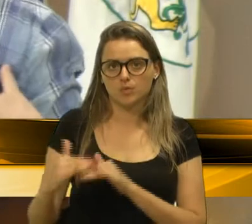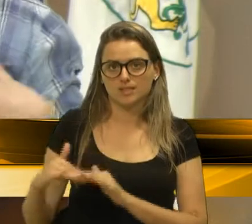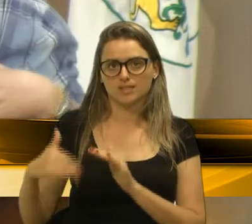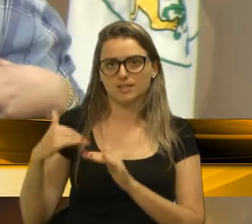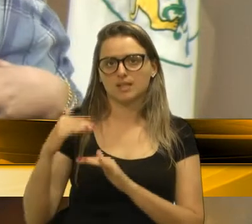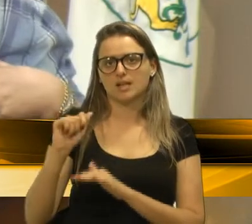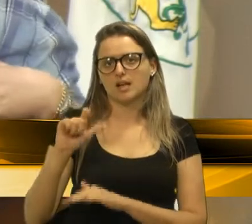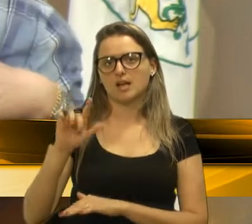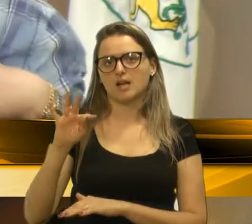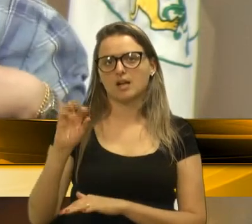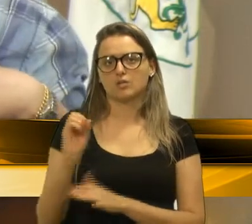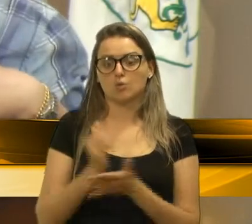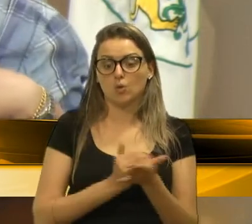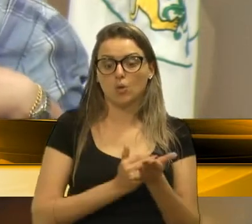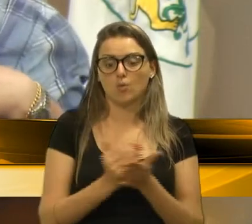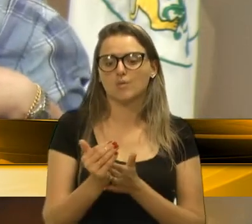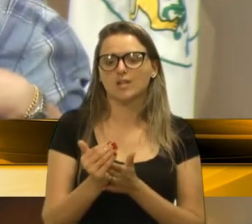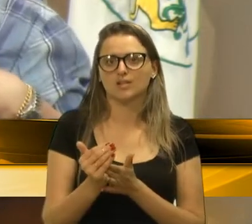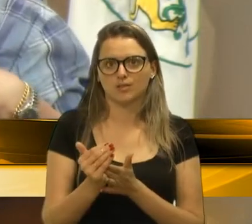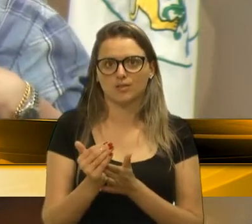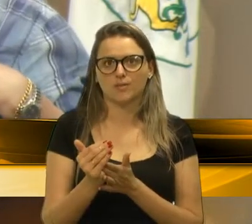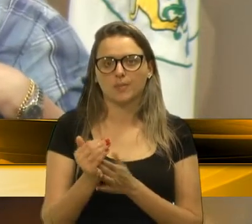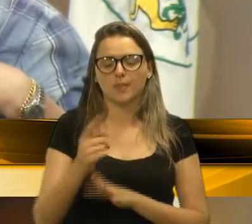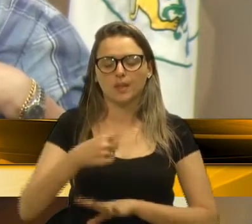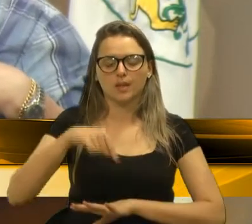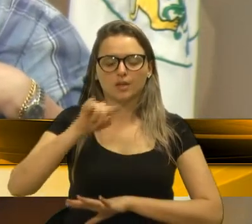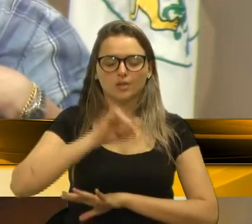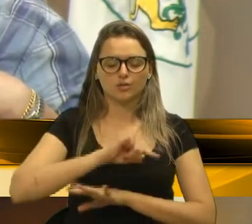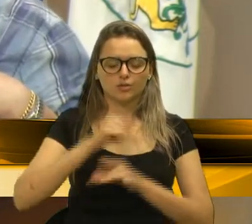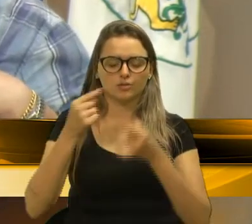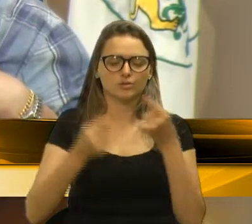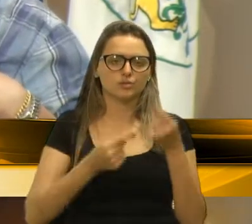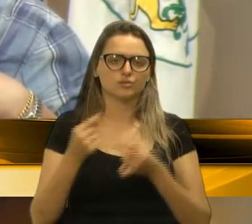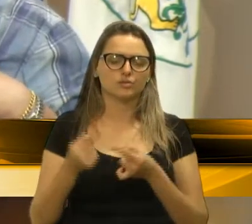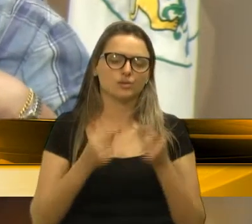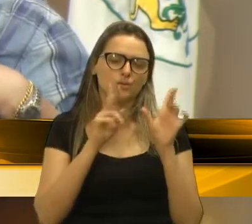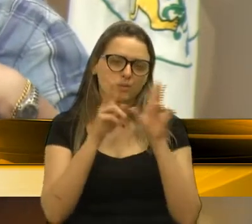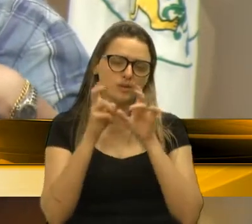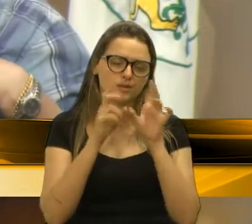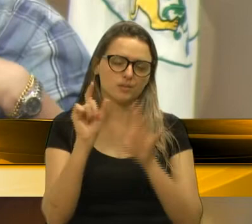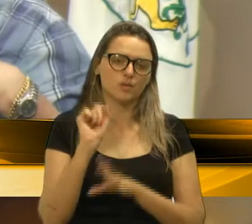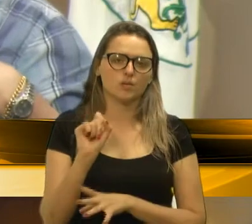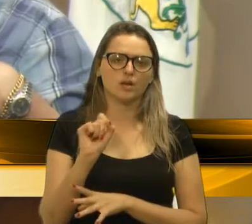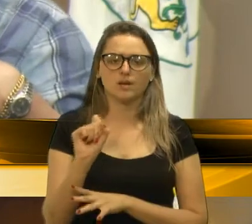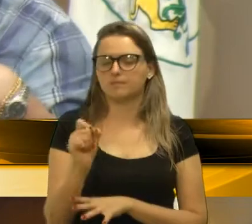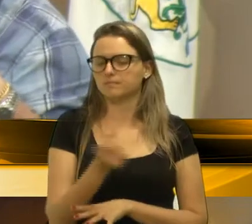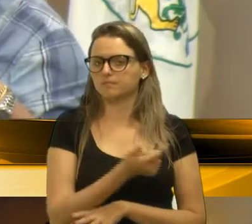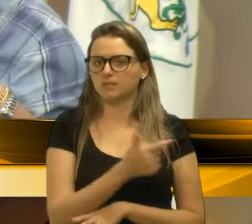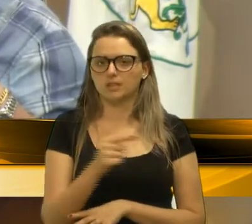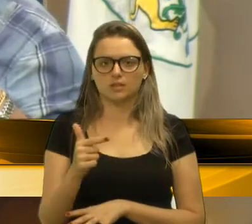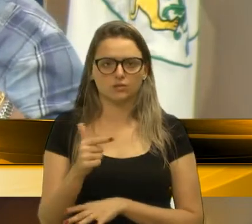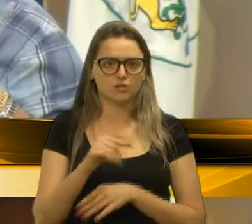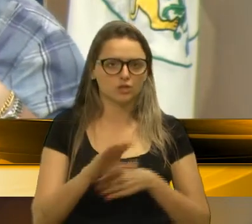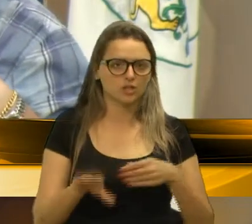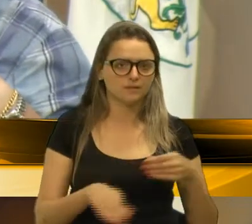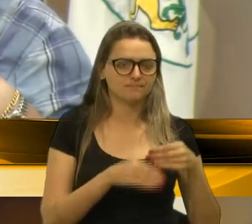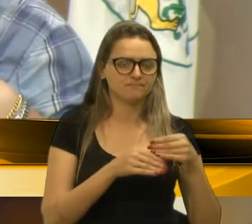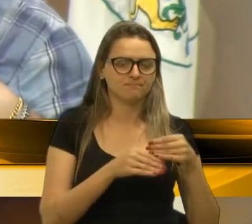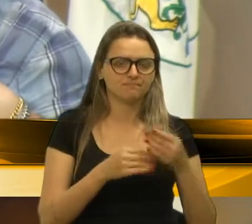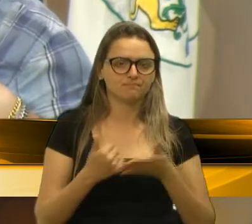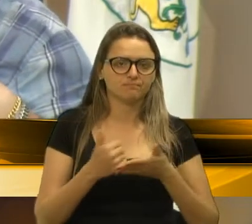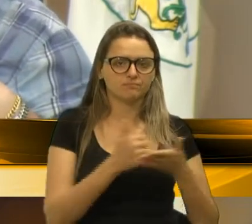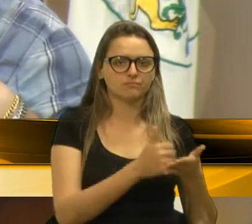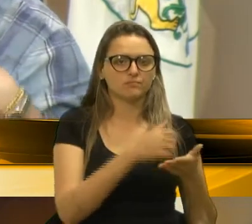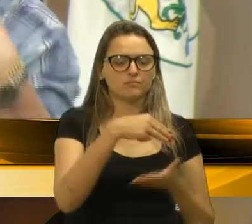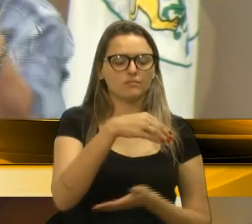tese o precedente nós na discussão vimos que não havia sido contemplado vereador luís oom o